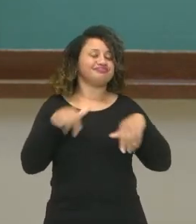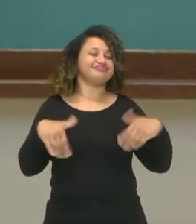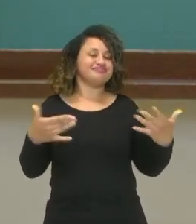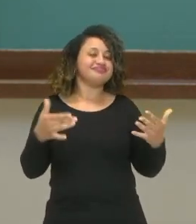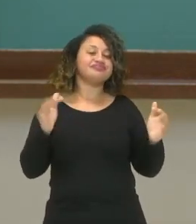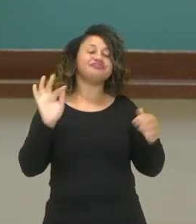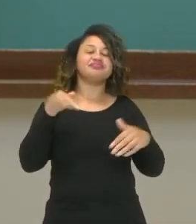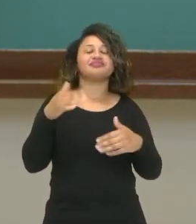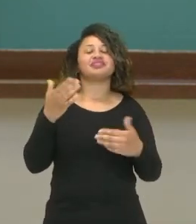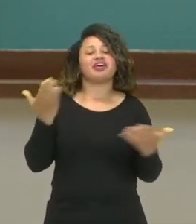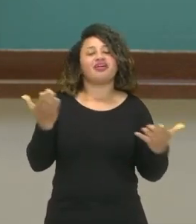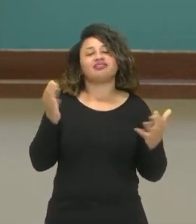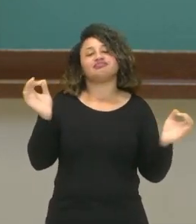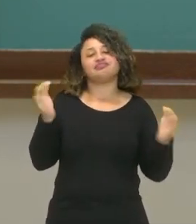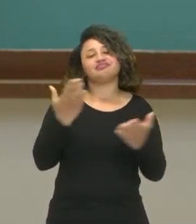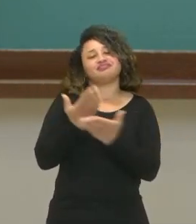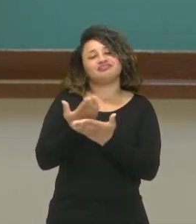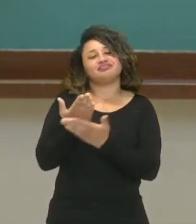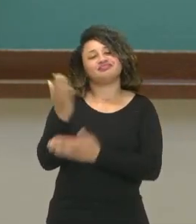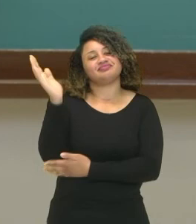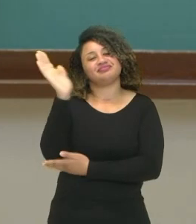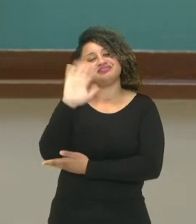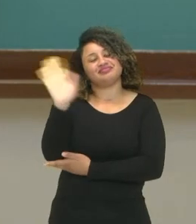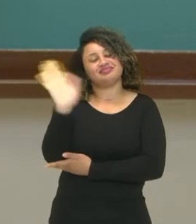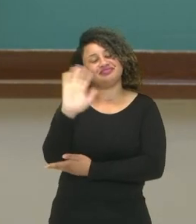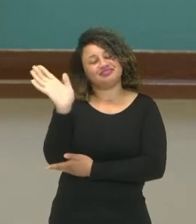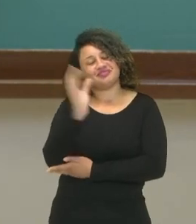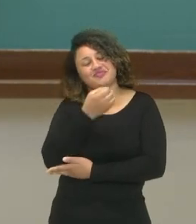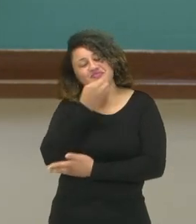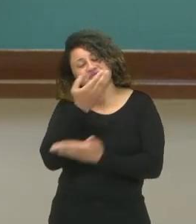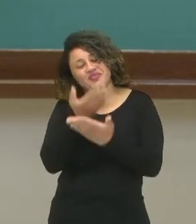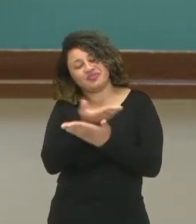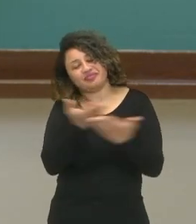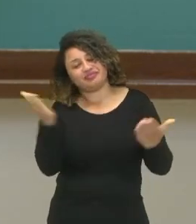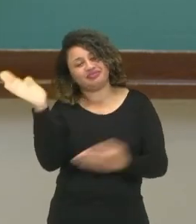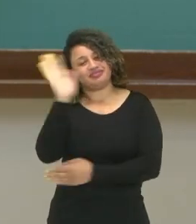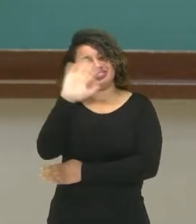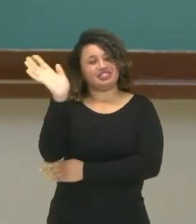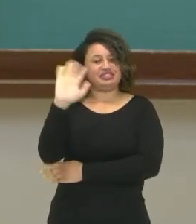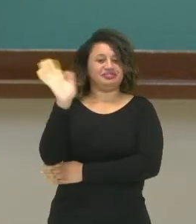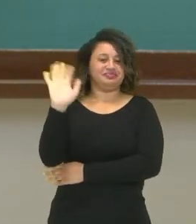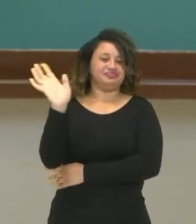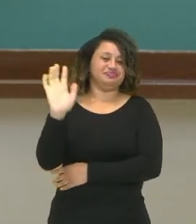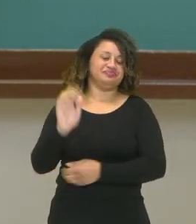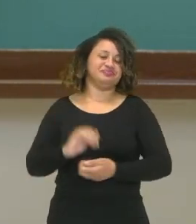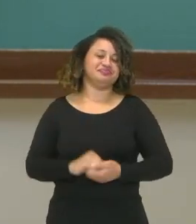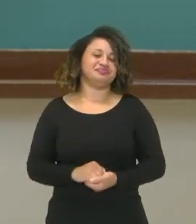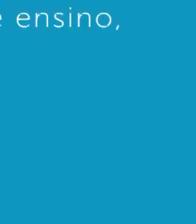criança. Nós ficamos por aqui nessa aula. Bons estudos para você. Tchau, povo!